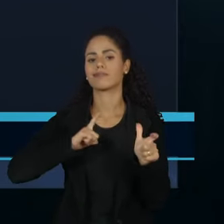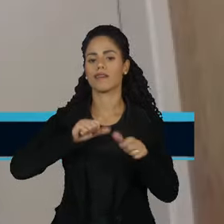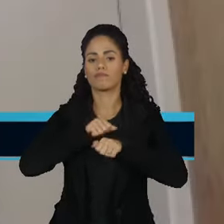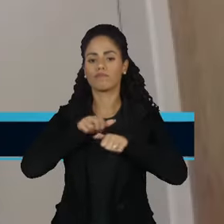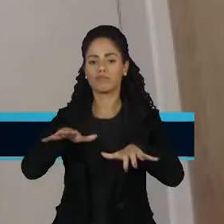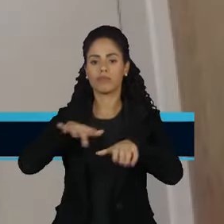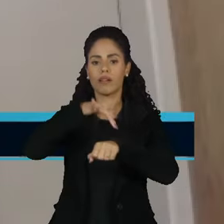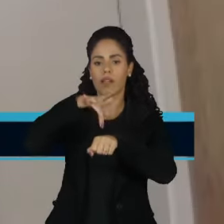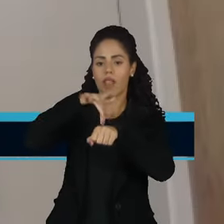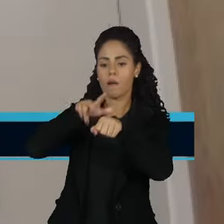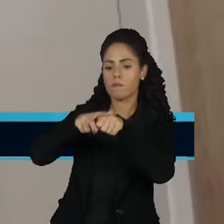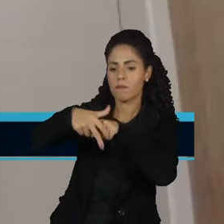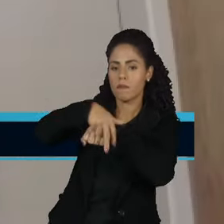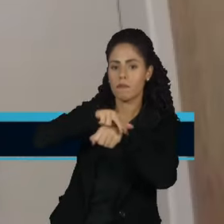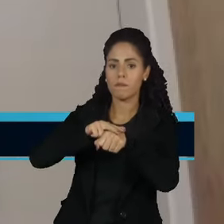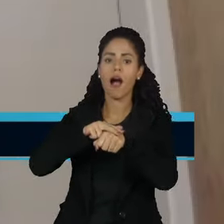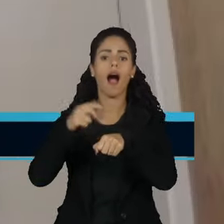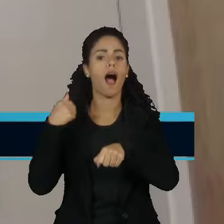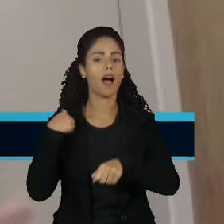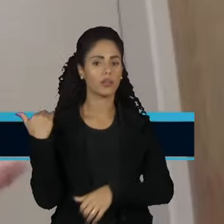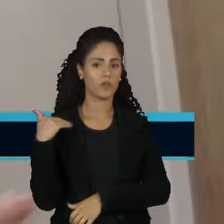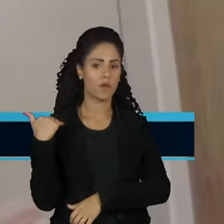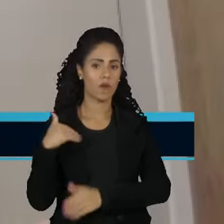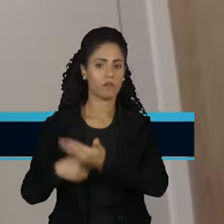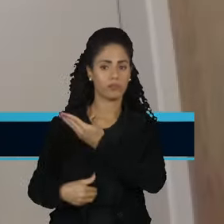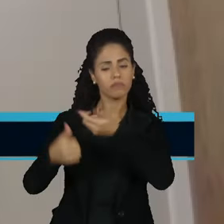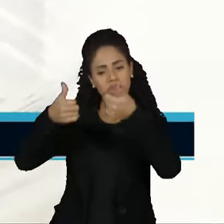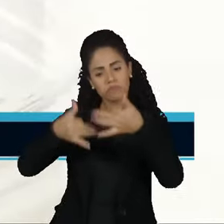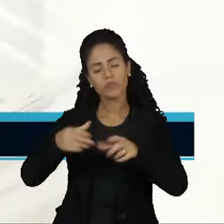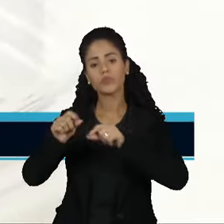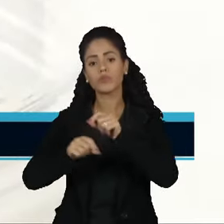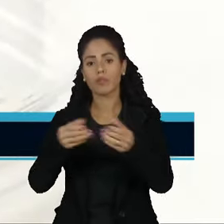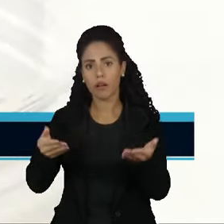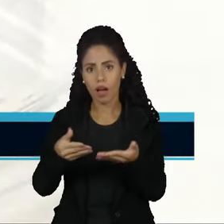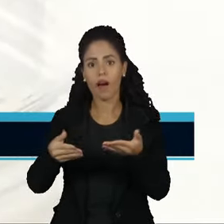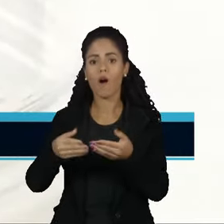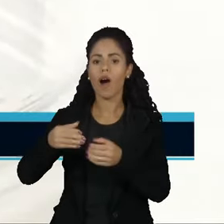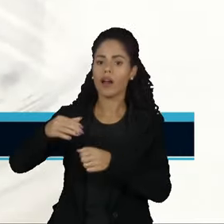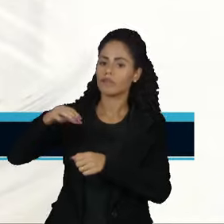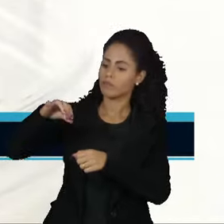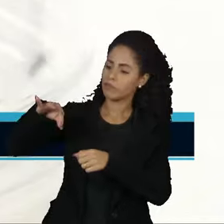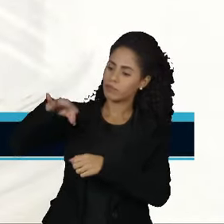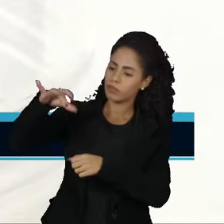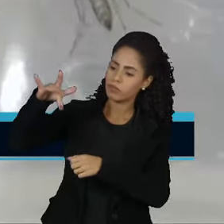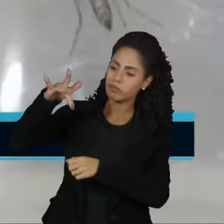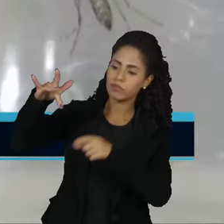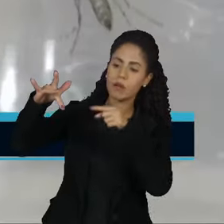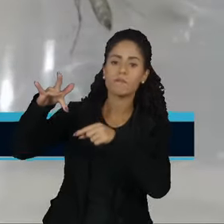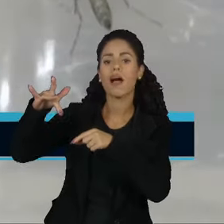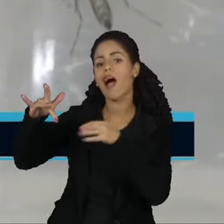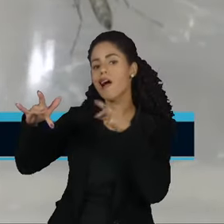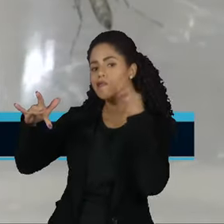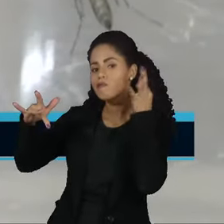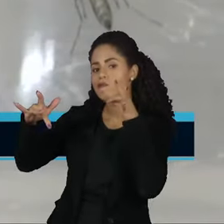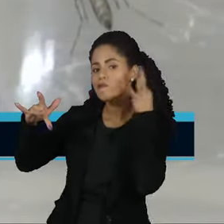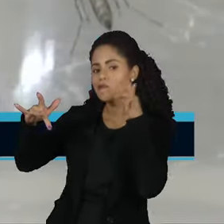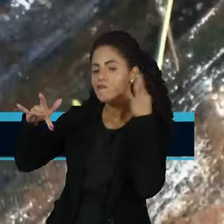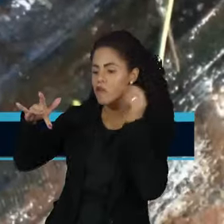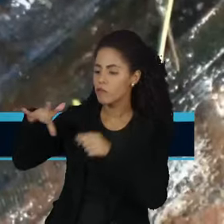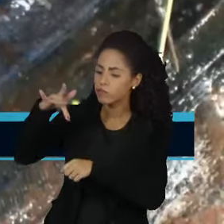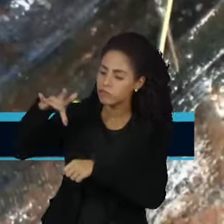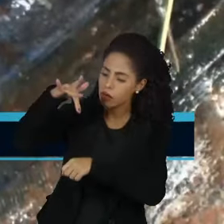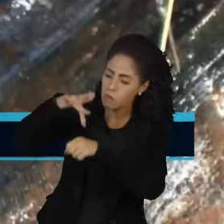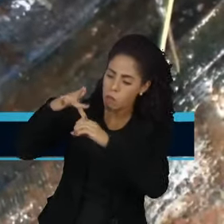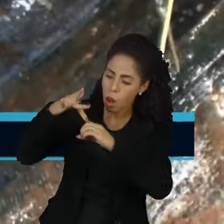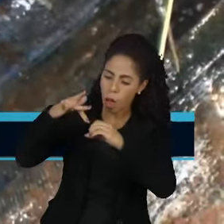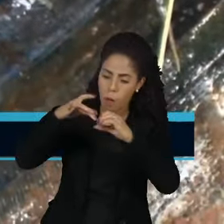doença. A infectologista Rosana Richman explica que a fêmea do mosquito transmissor se adaptou nos últimos anos com a ajuda das